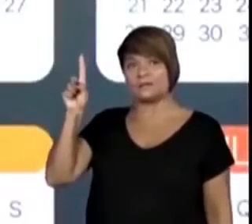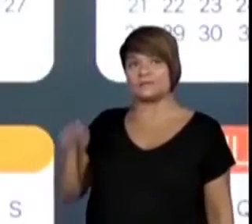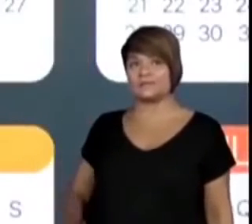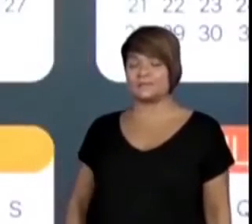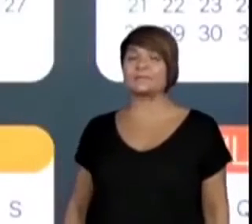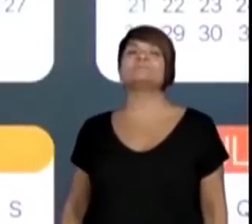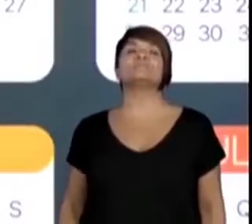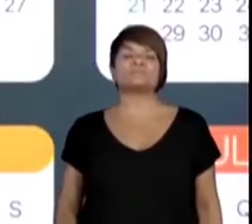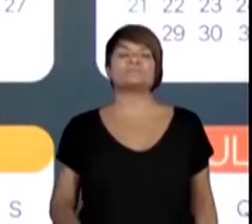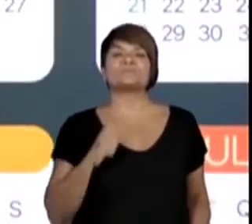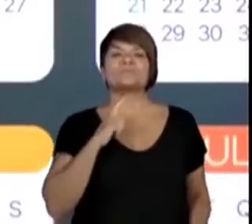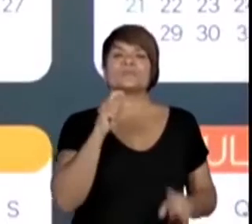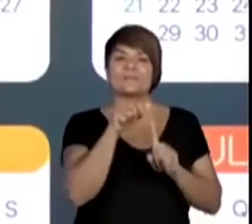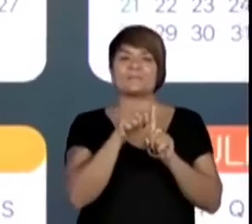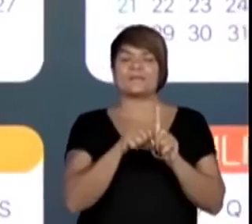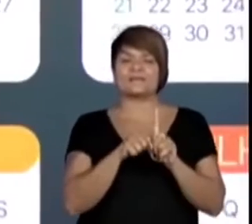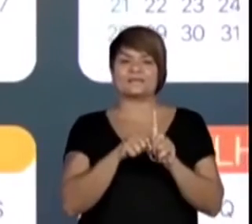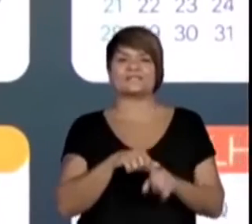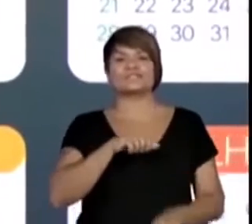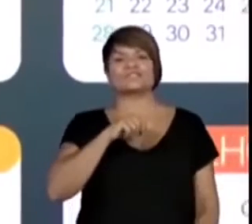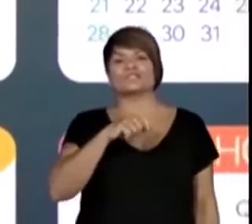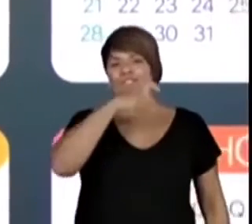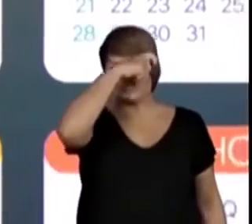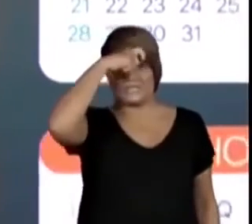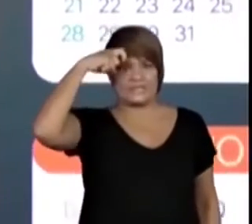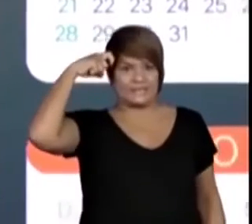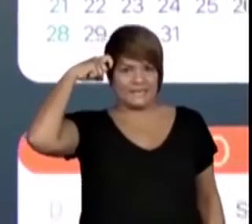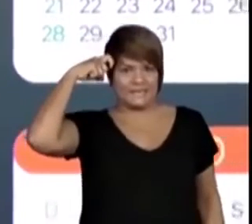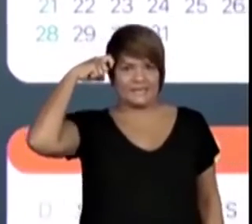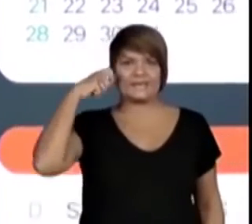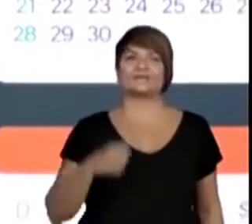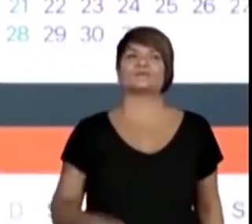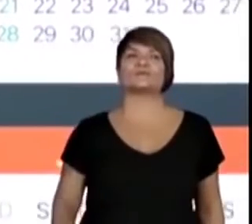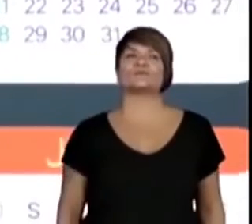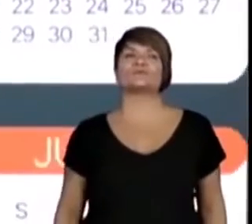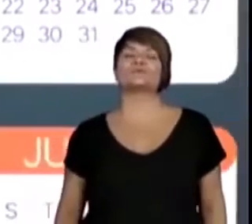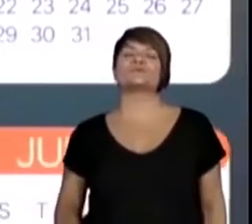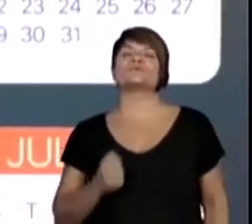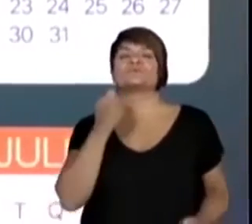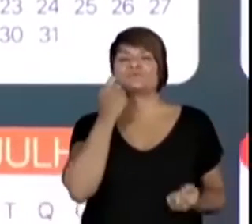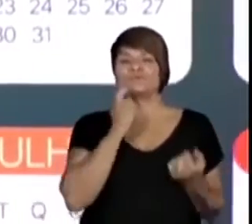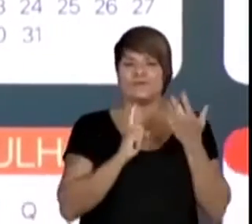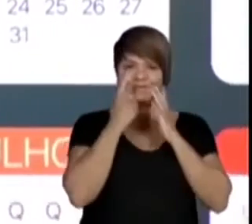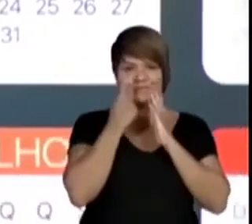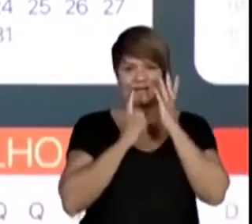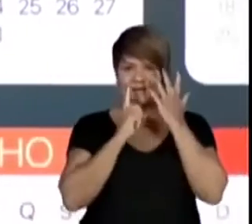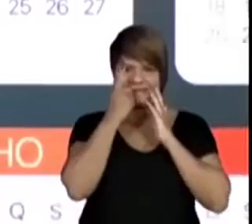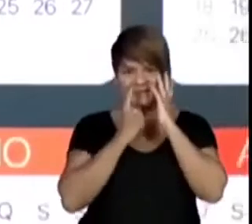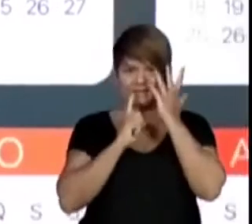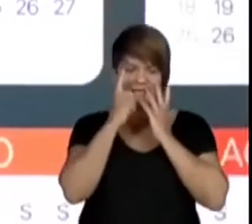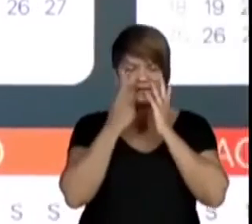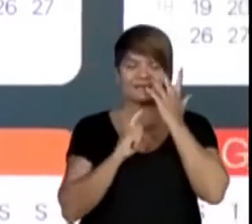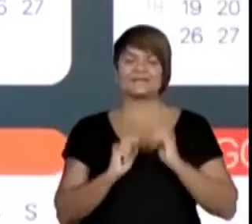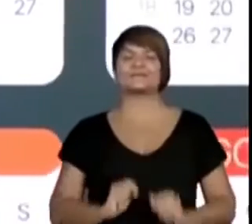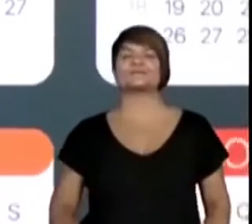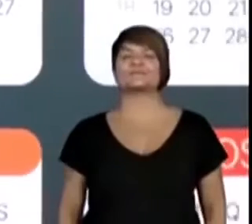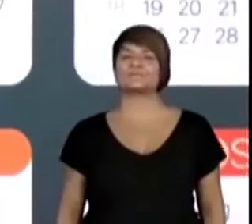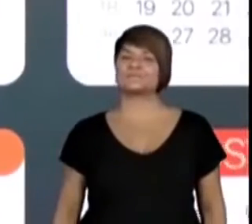gente tem os meses janeiro e depois fevereiro,